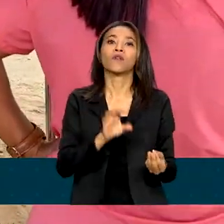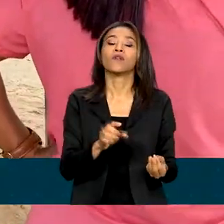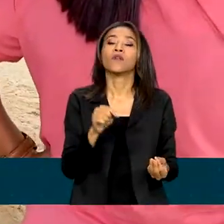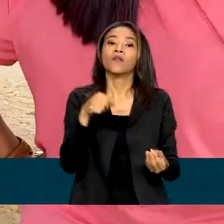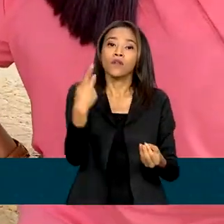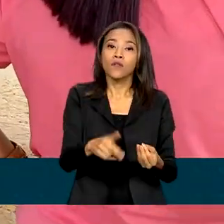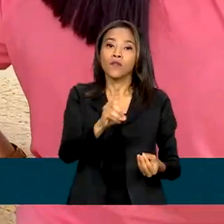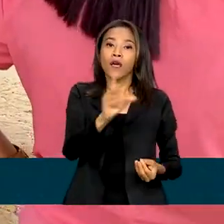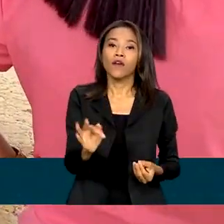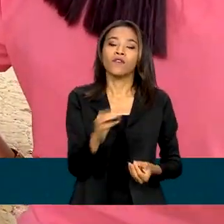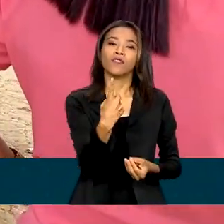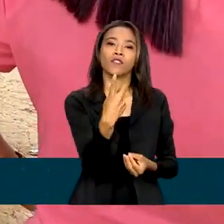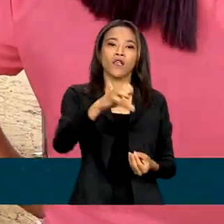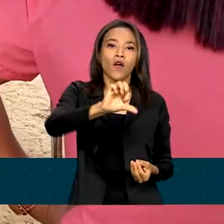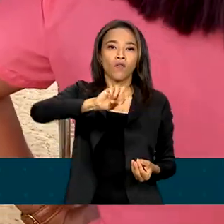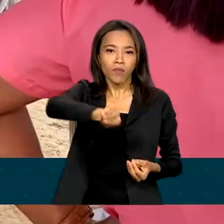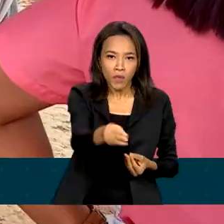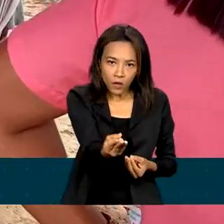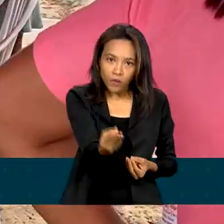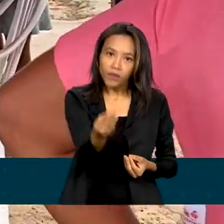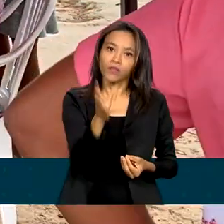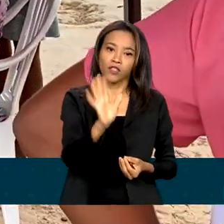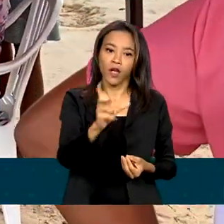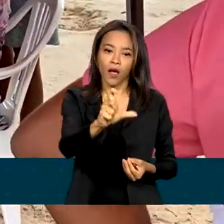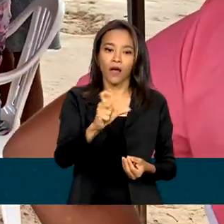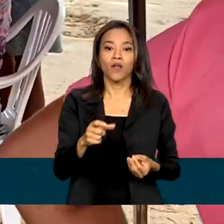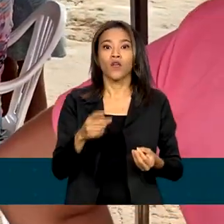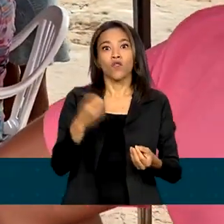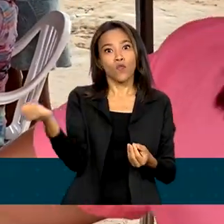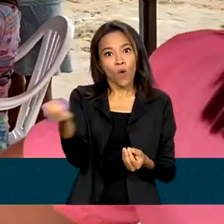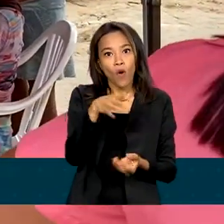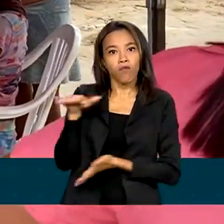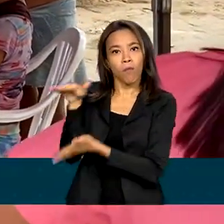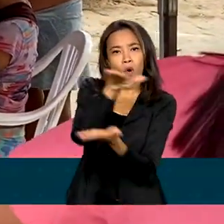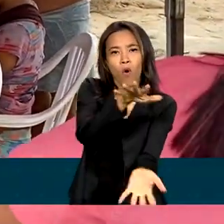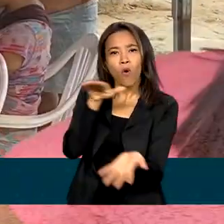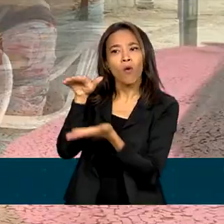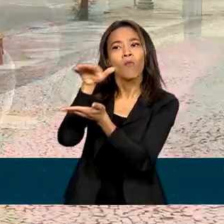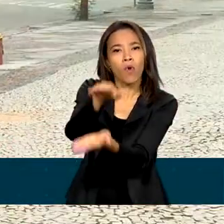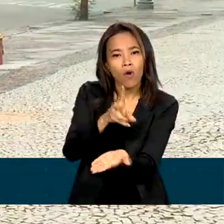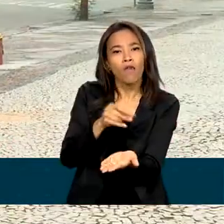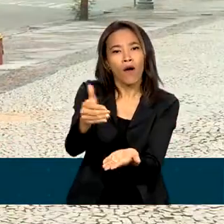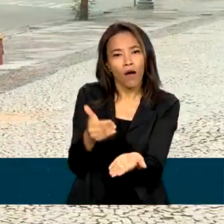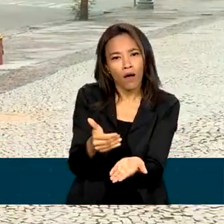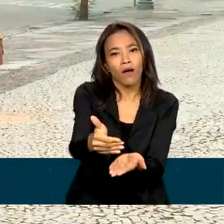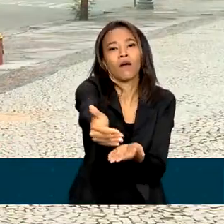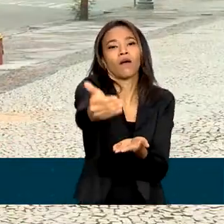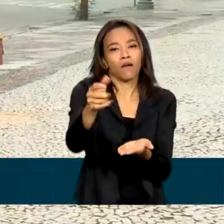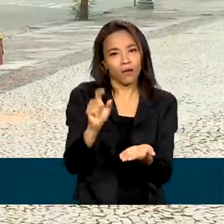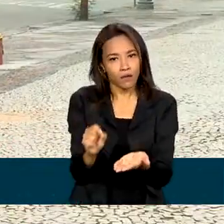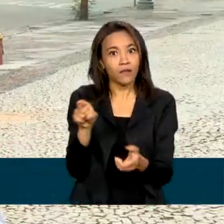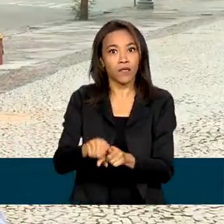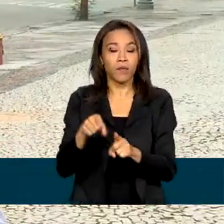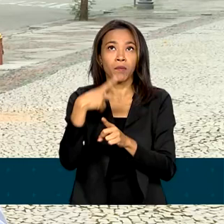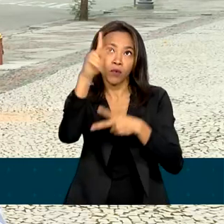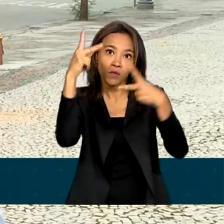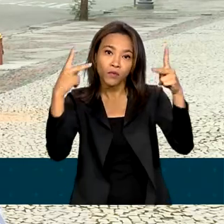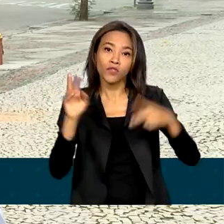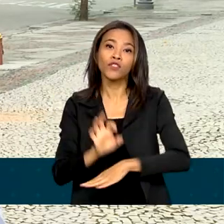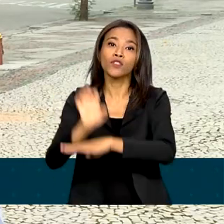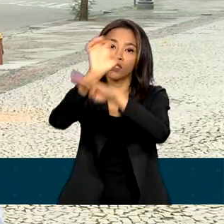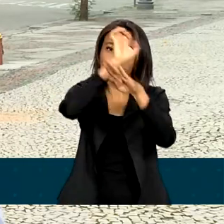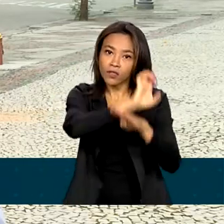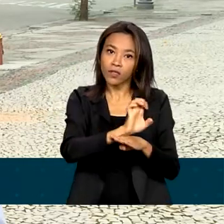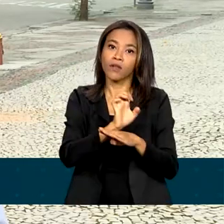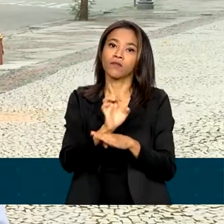Novas remessas vão ser enviadas de acordo com o público-alvo e com a capacidade de armazenamento dos estados. Agora, olha